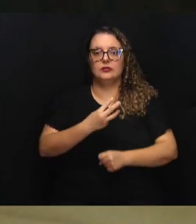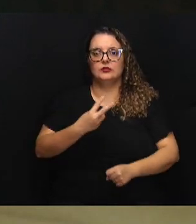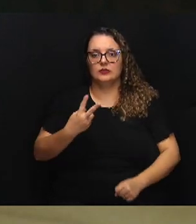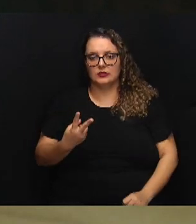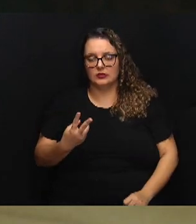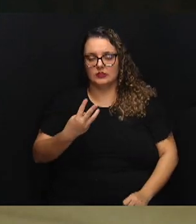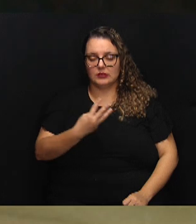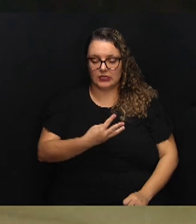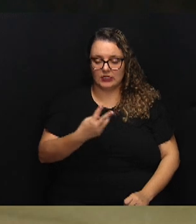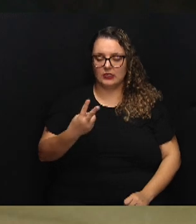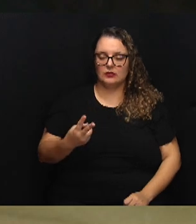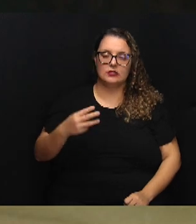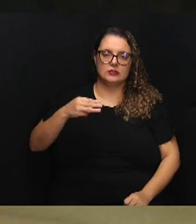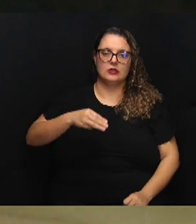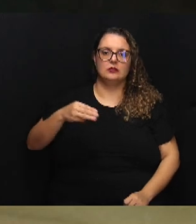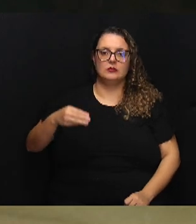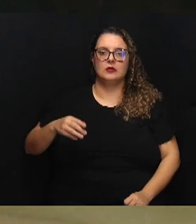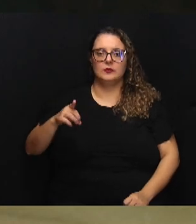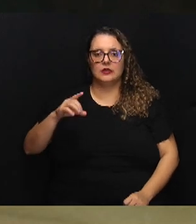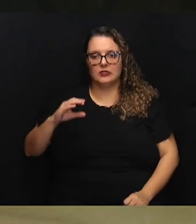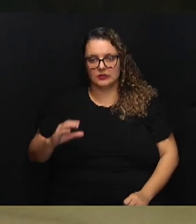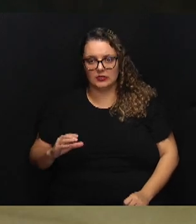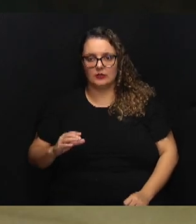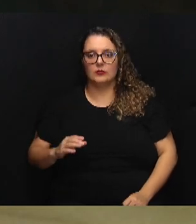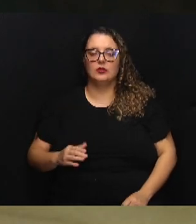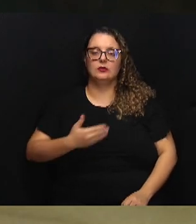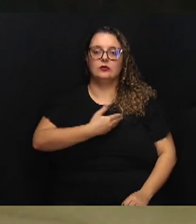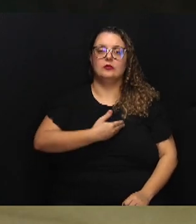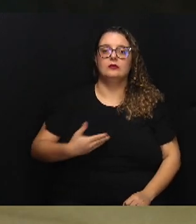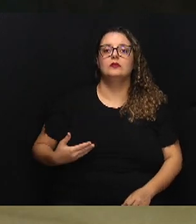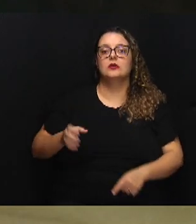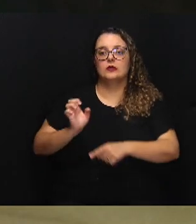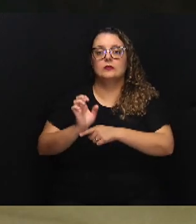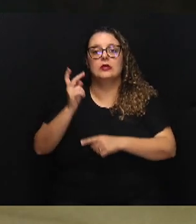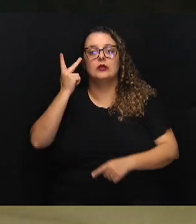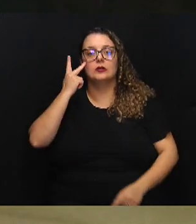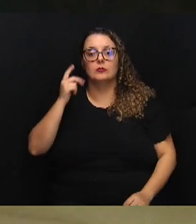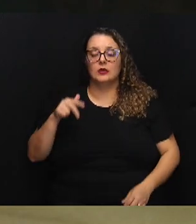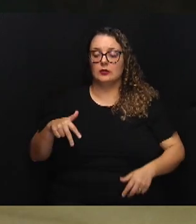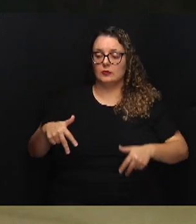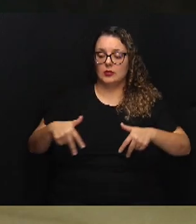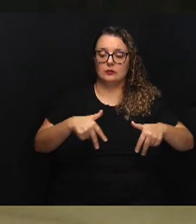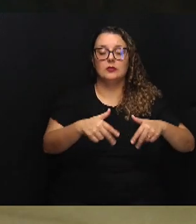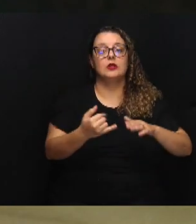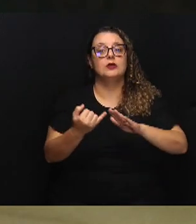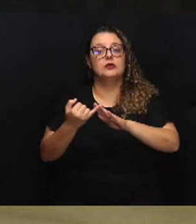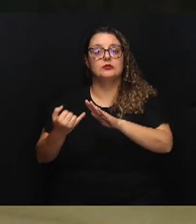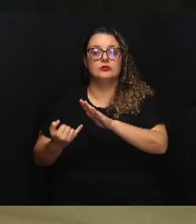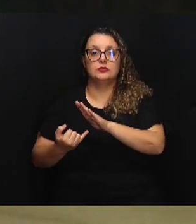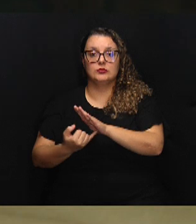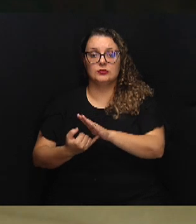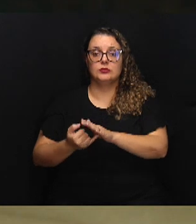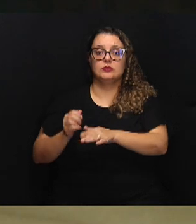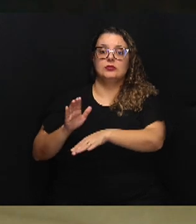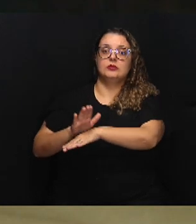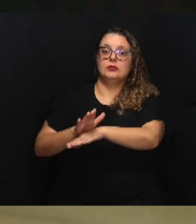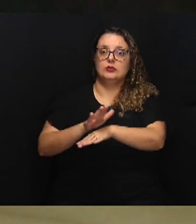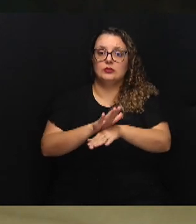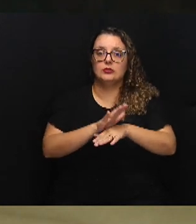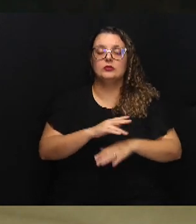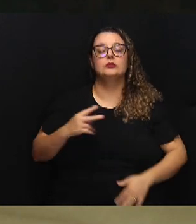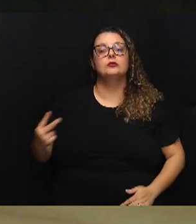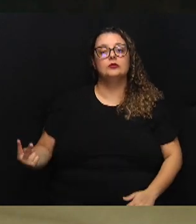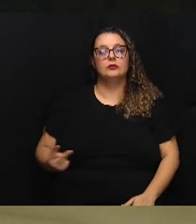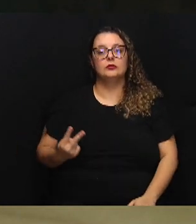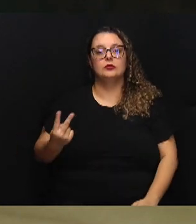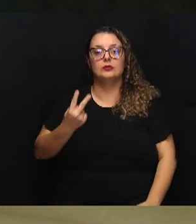MMDC, com o apoio do governo do estado de São Paulo para personalidades e instituições que contribuem para a